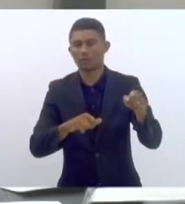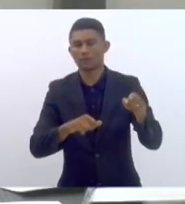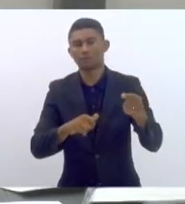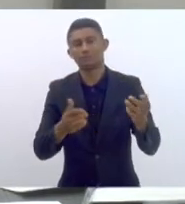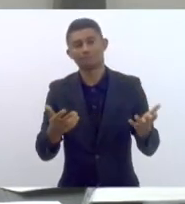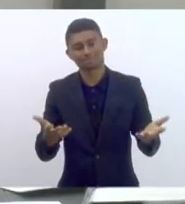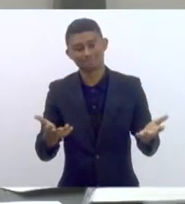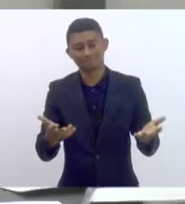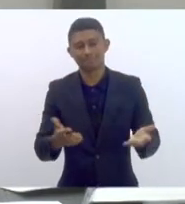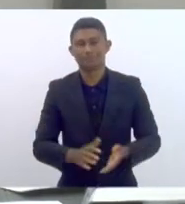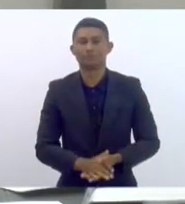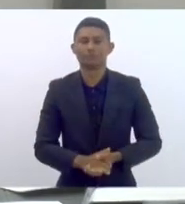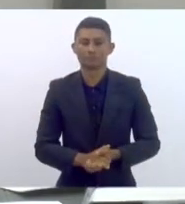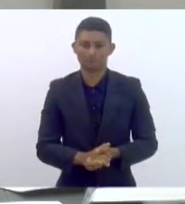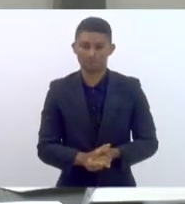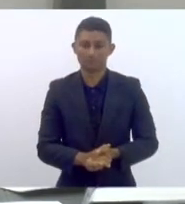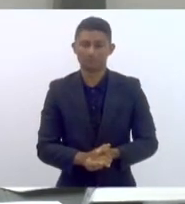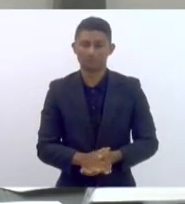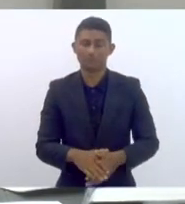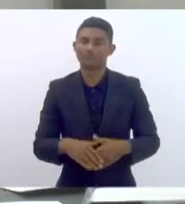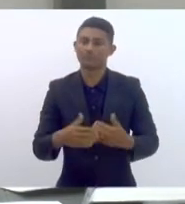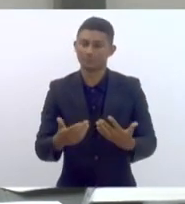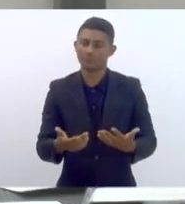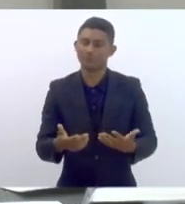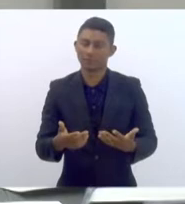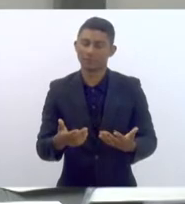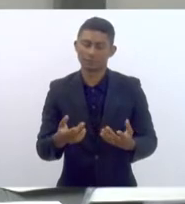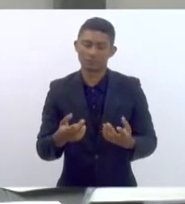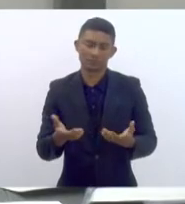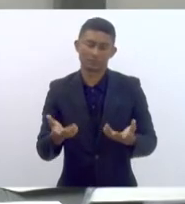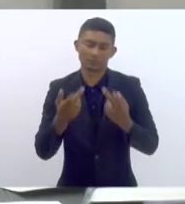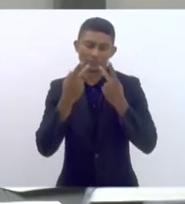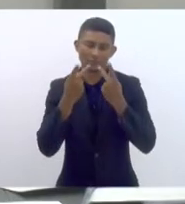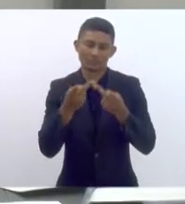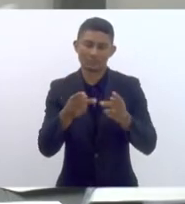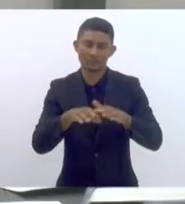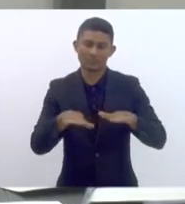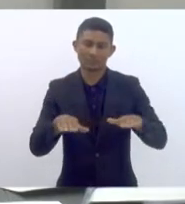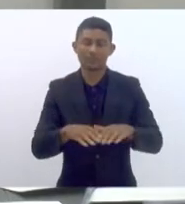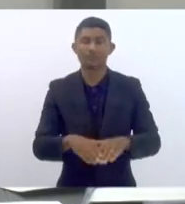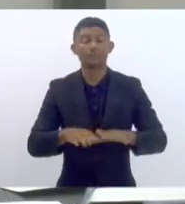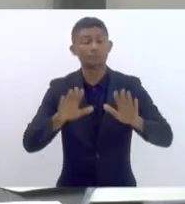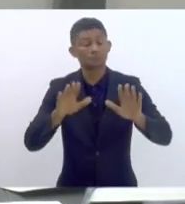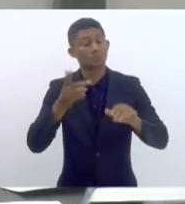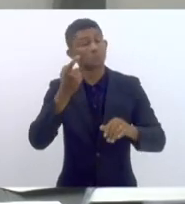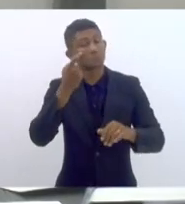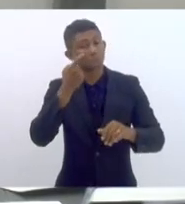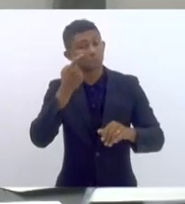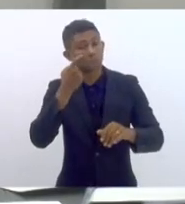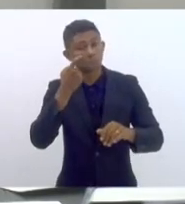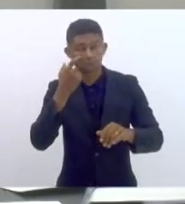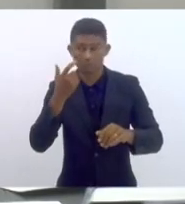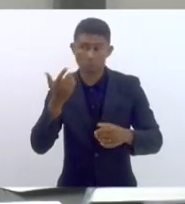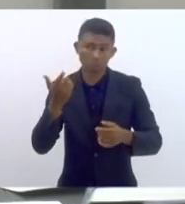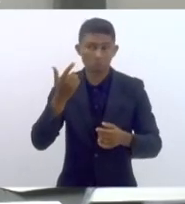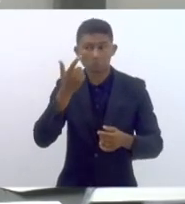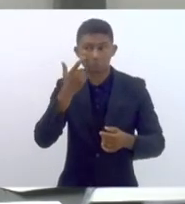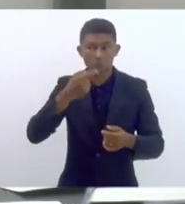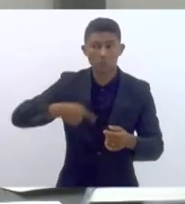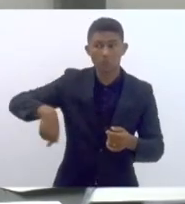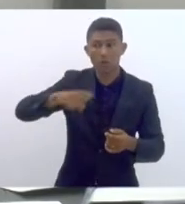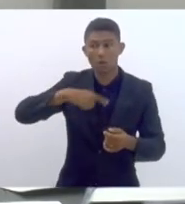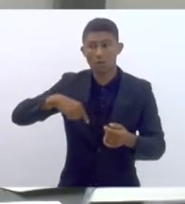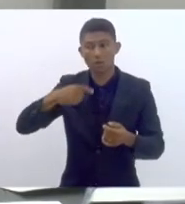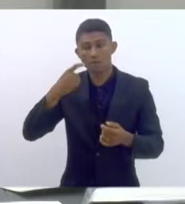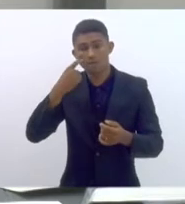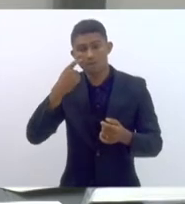fazendo esse registro. Mas talvez a gente depois possa aí anotar,